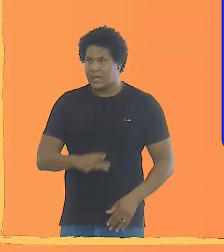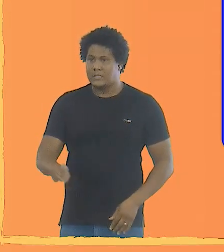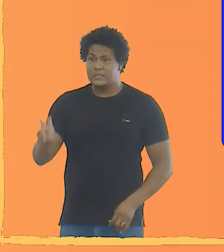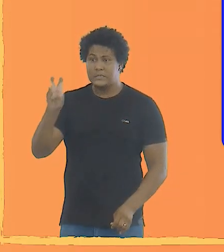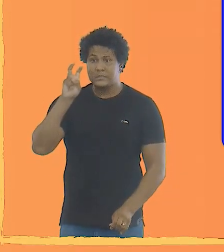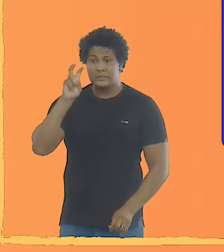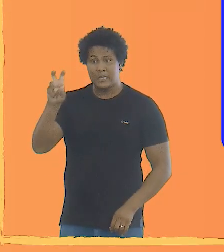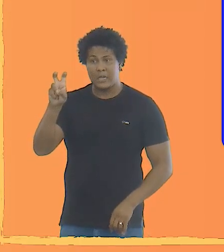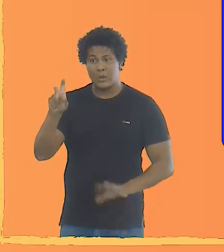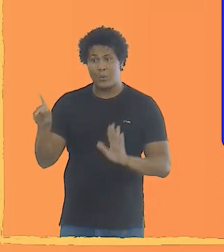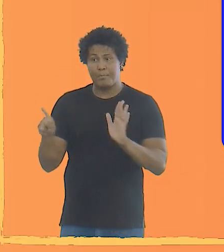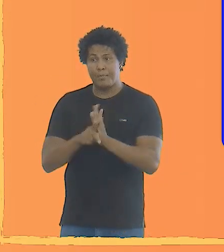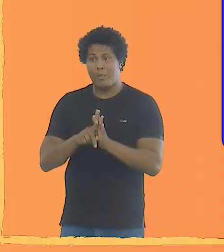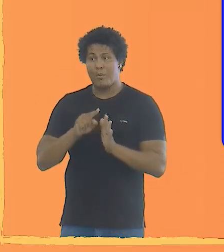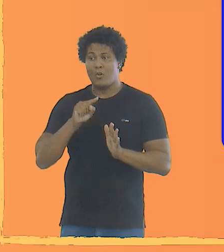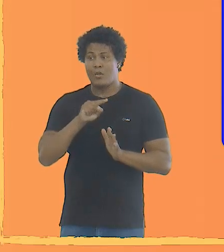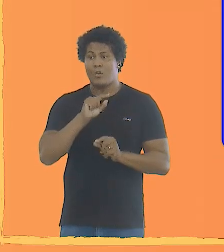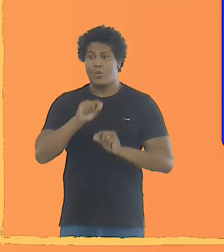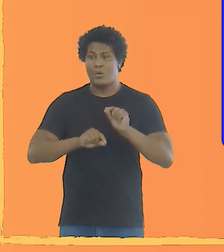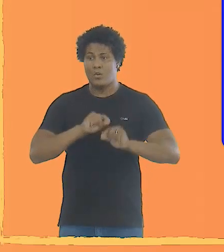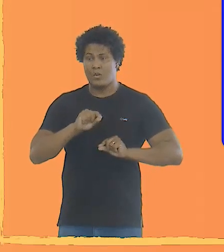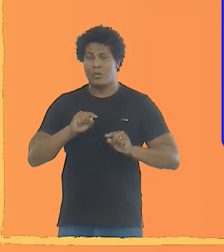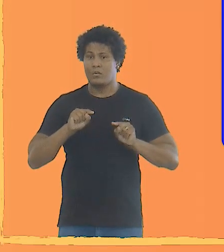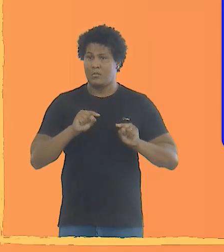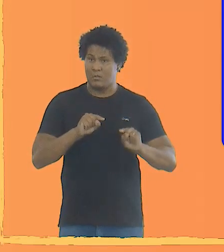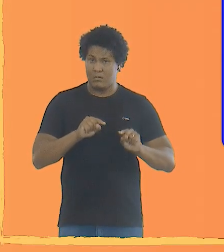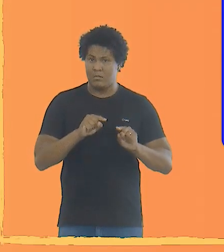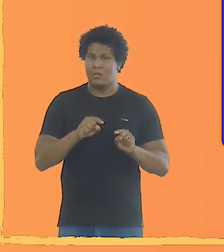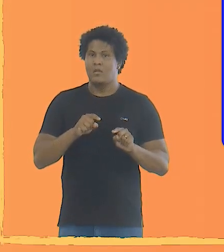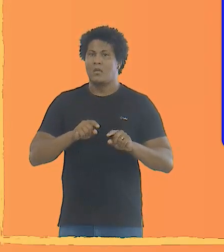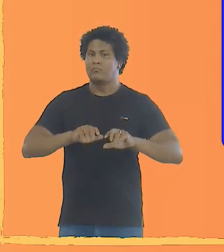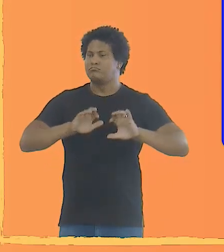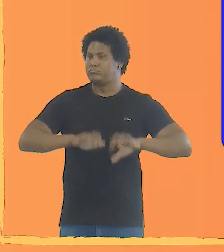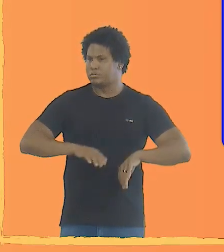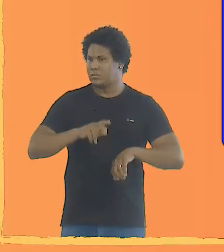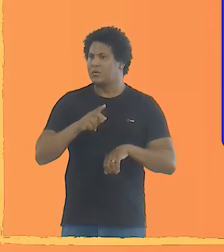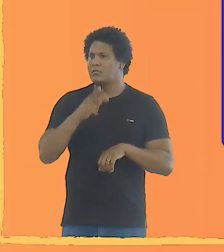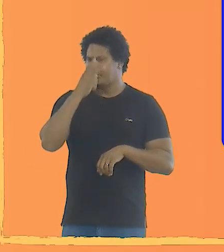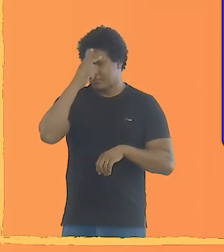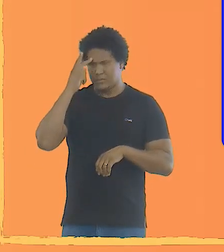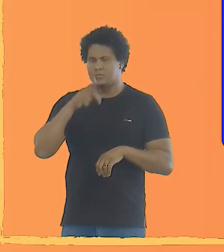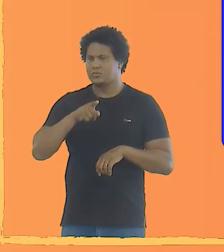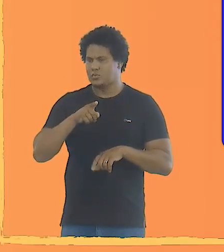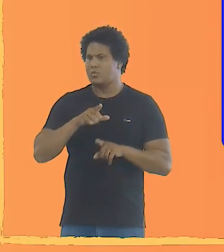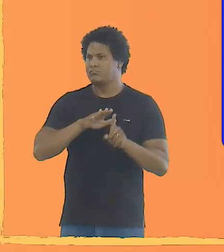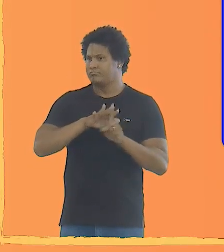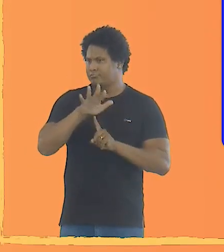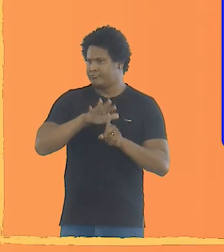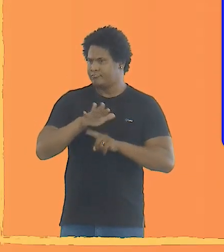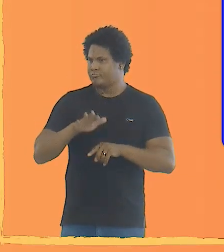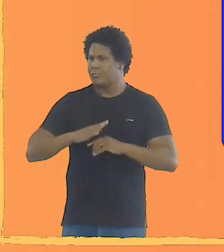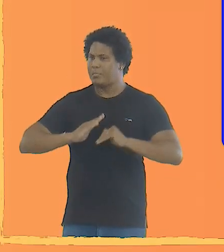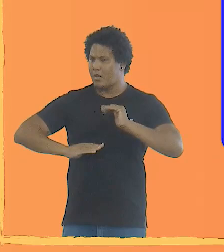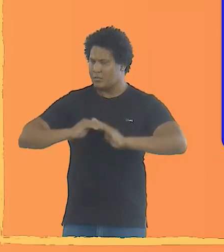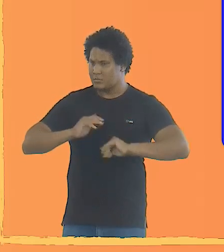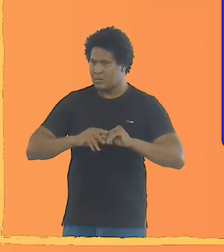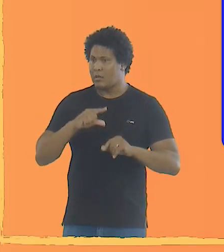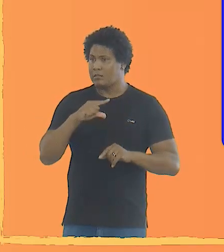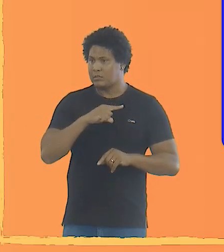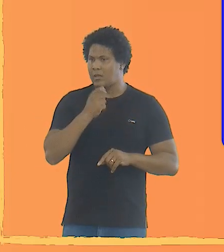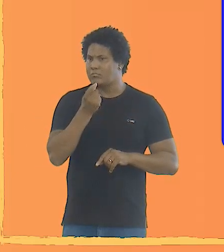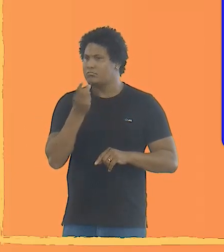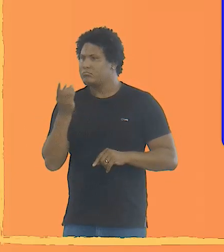oferecidas pelo programador, descritas no quadro, em que L e D representam respectivamente